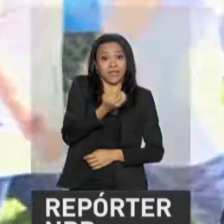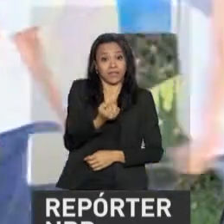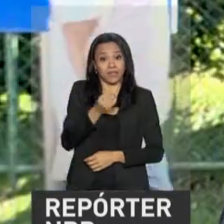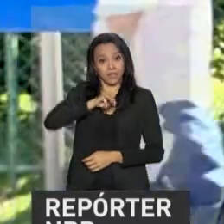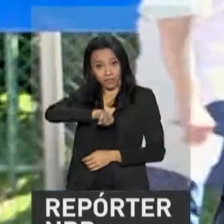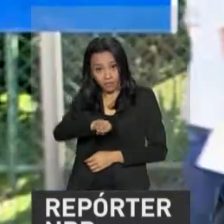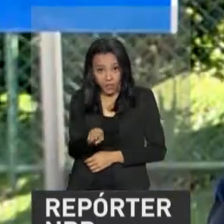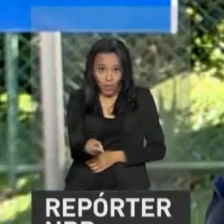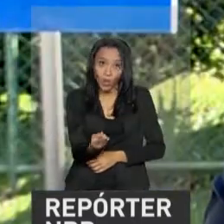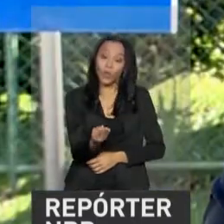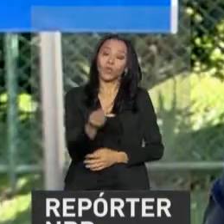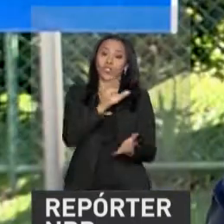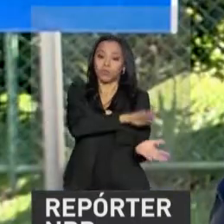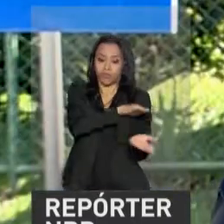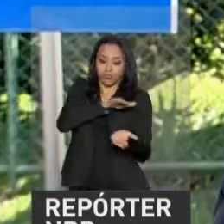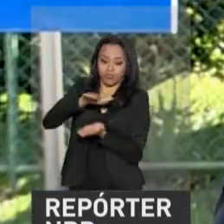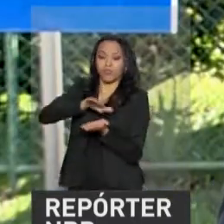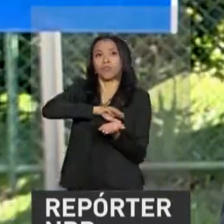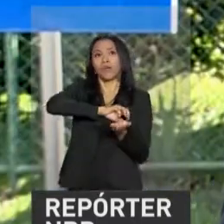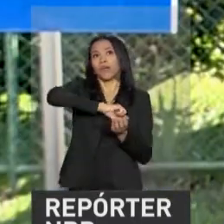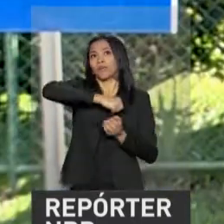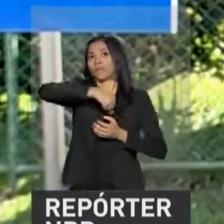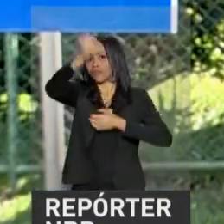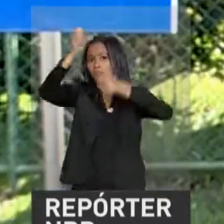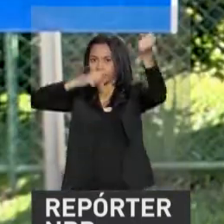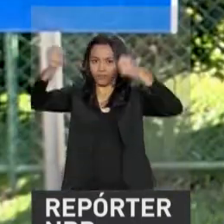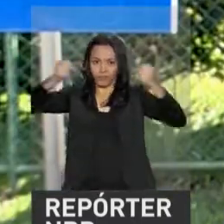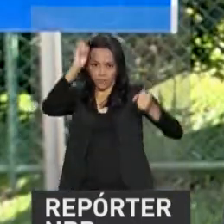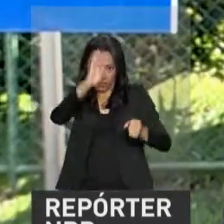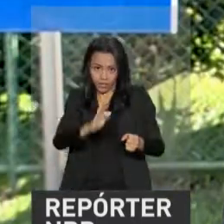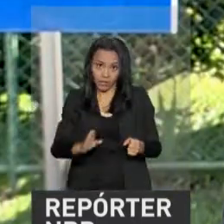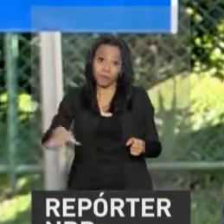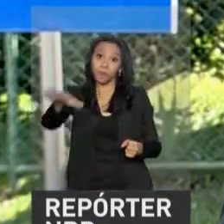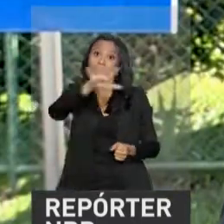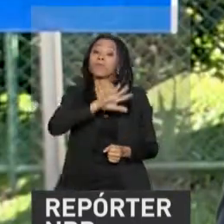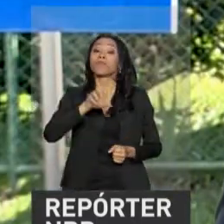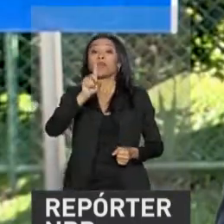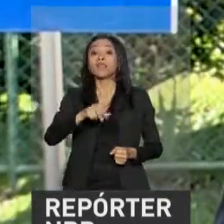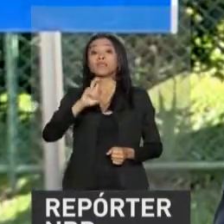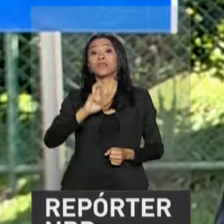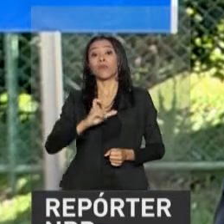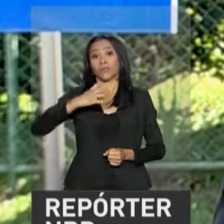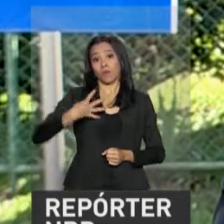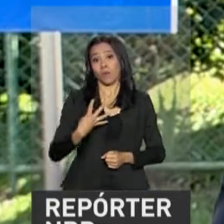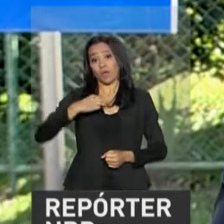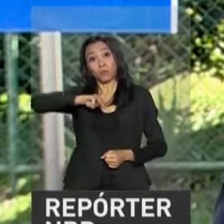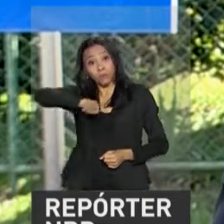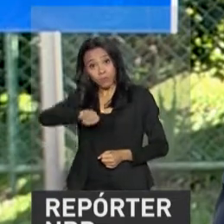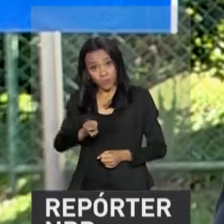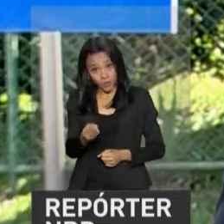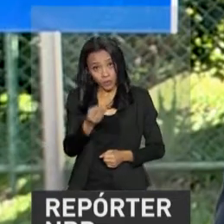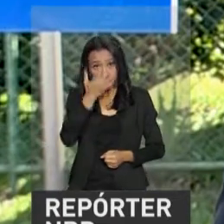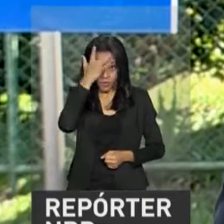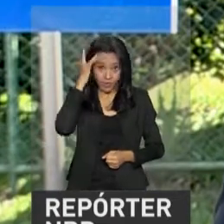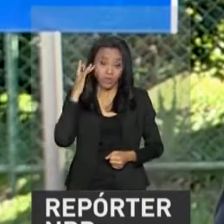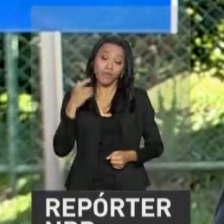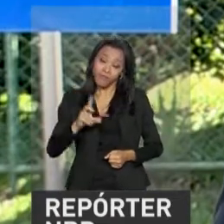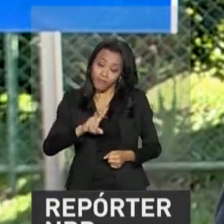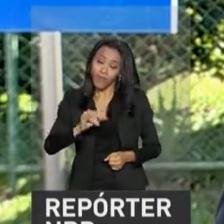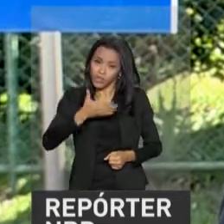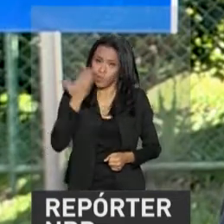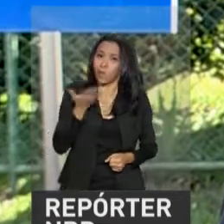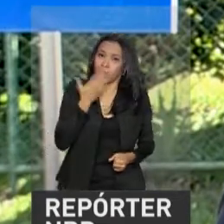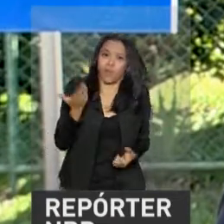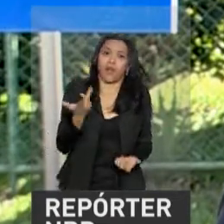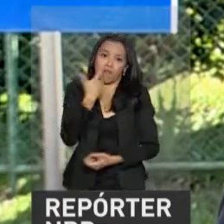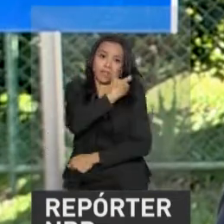distribuídas por todo o país mas o grupo este grande grupo que deve ser vacinado são 54 milhões de pessoas então deve sobrar dose no final do